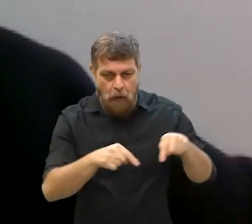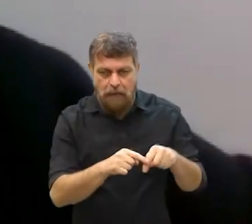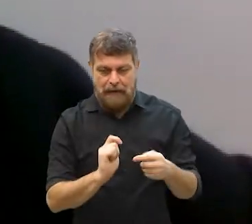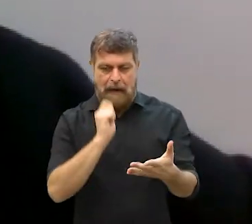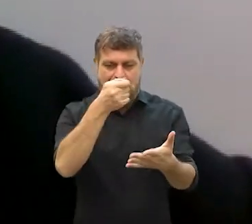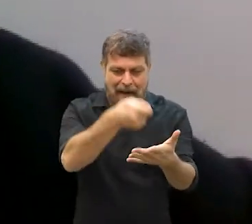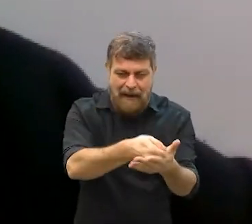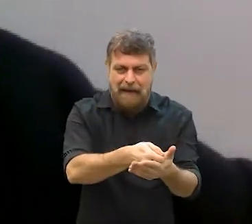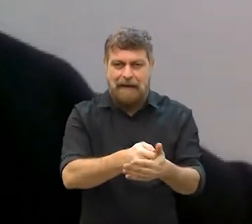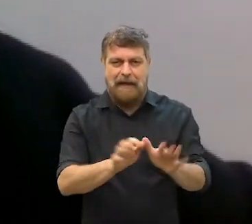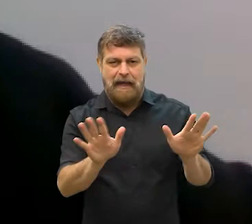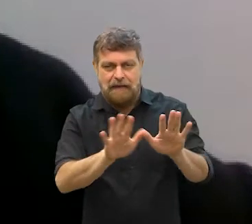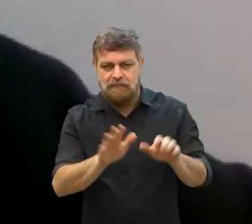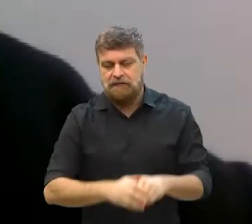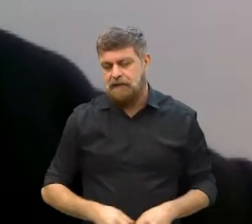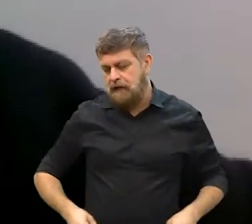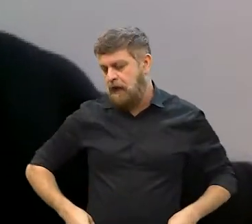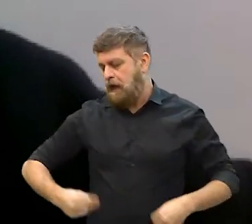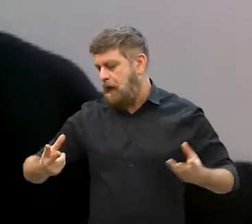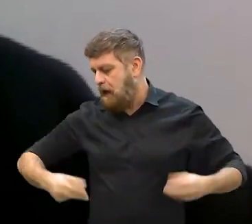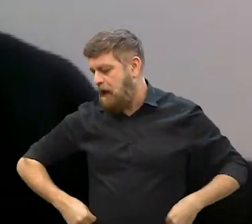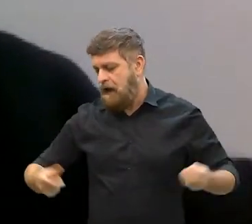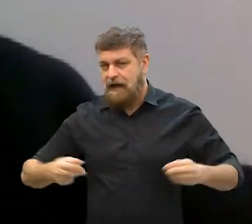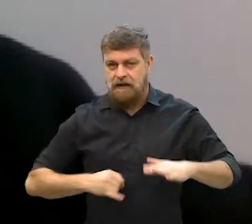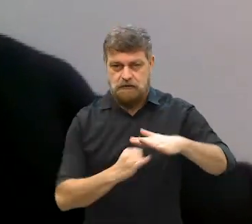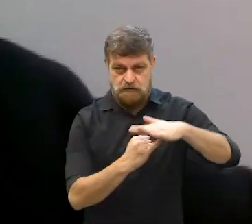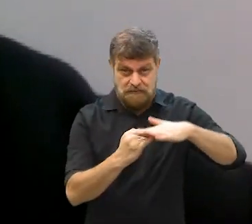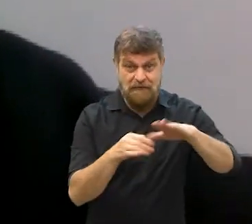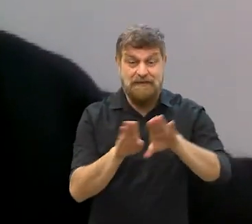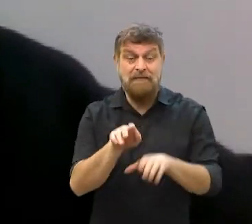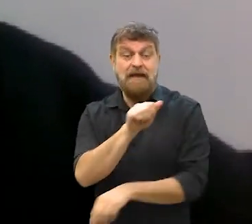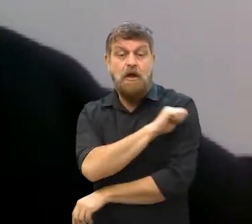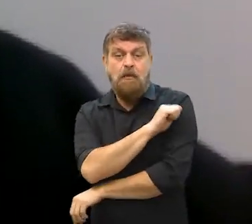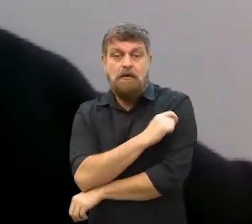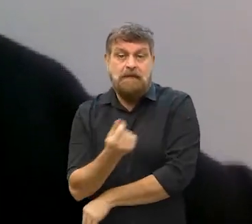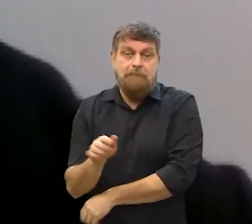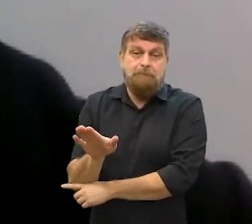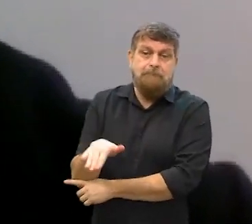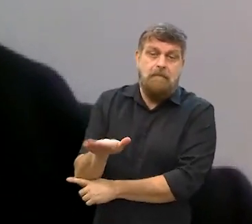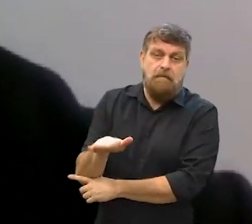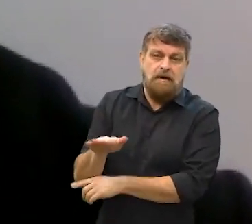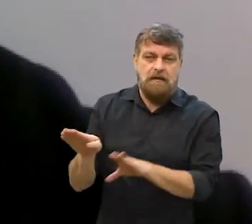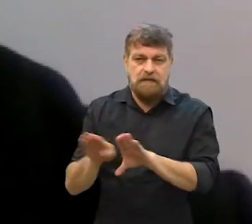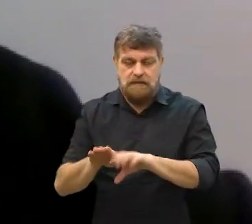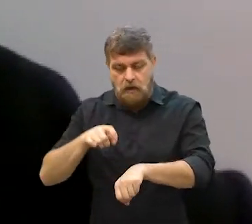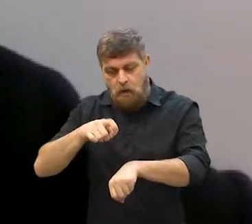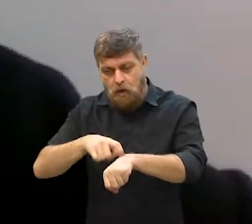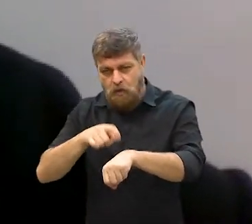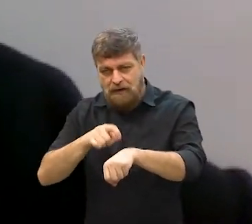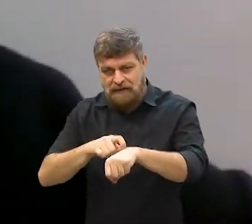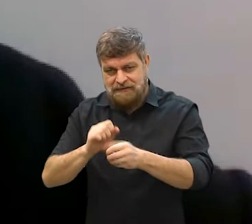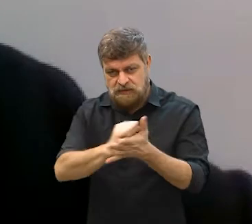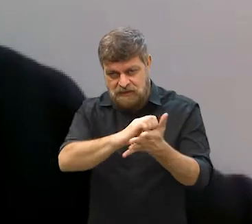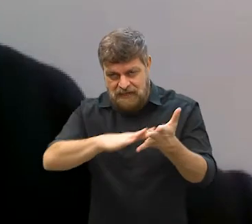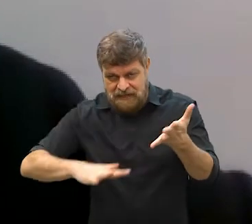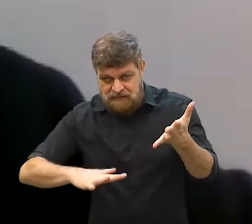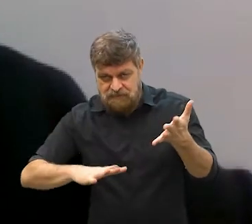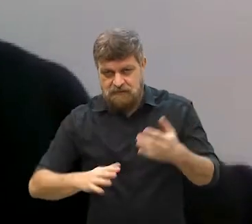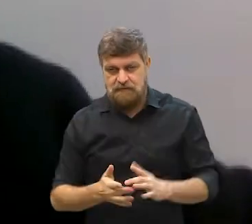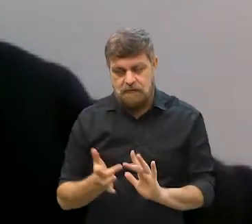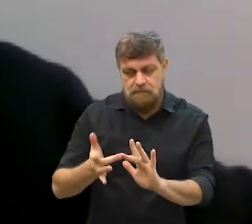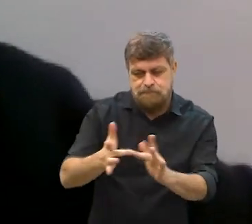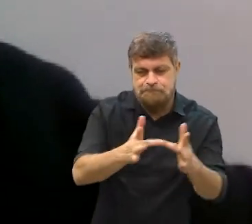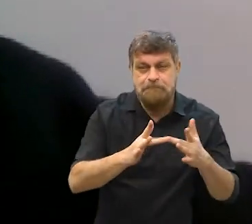estar tendo custo para a instituição e para o próprio aluno, e deixar os momentos de atividade